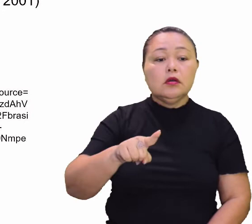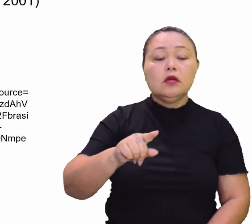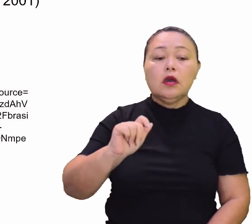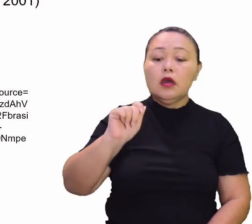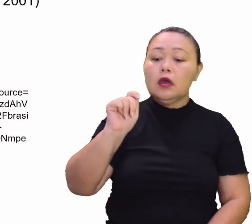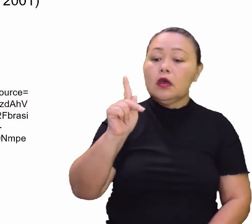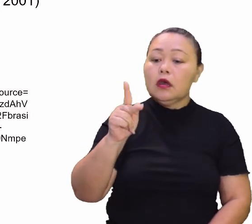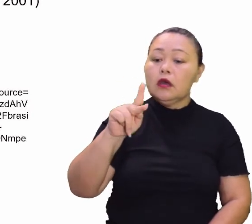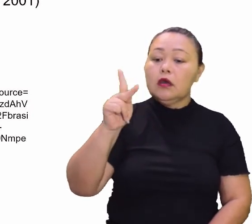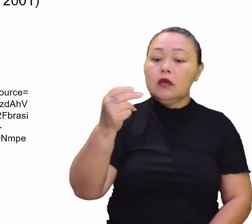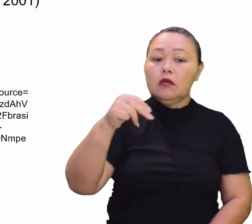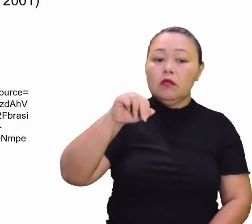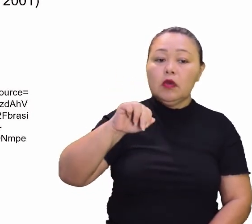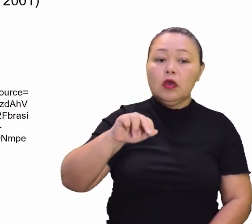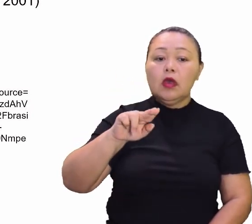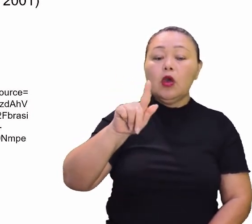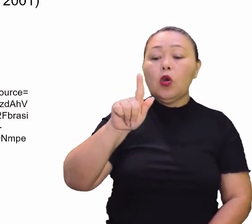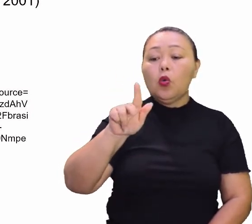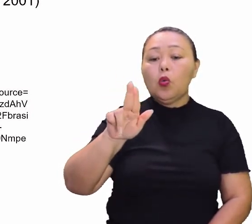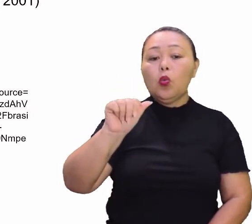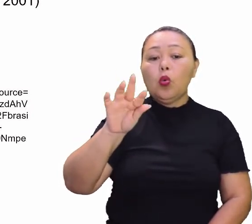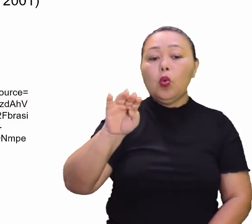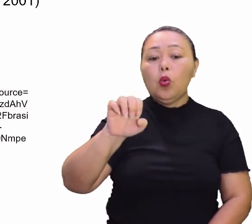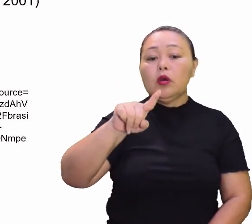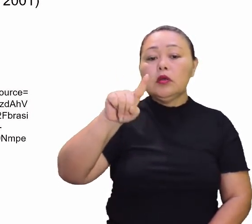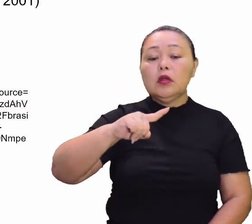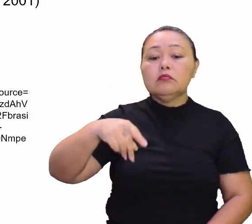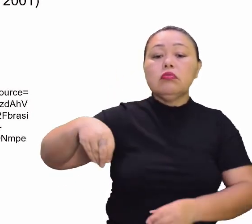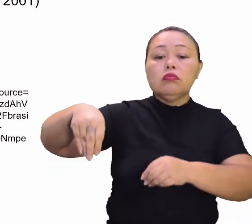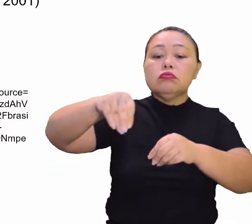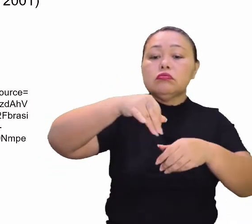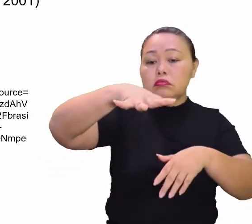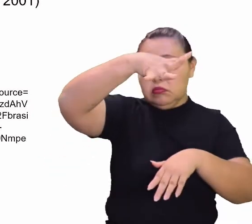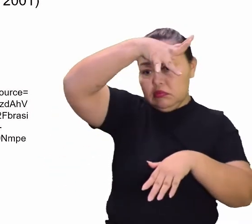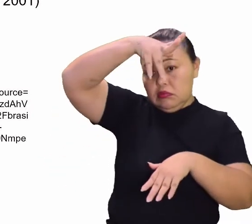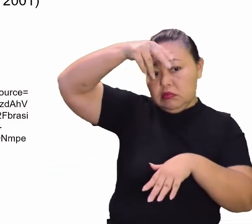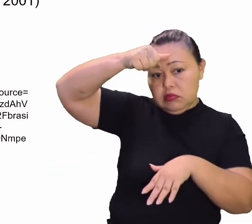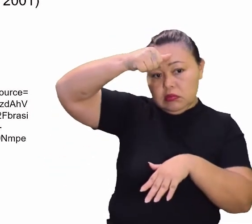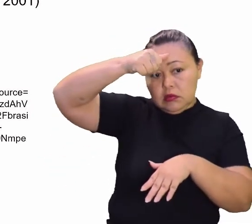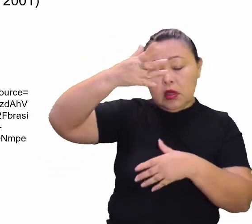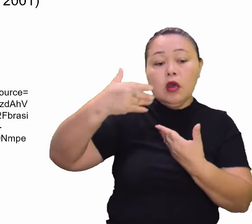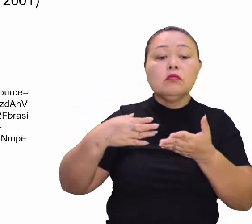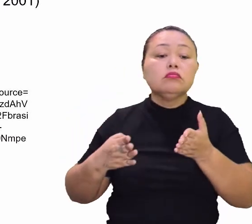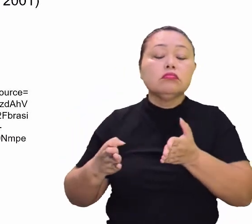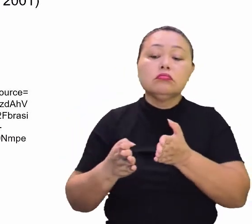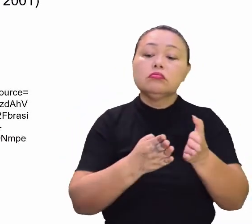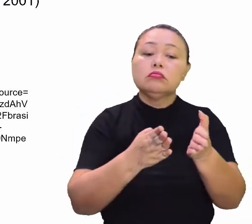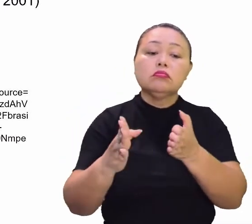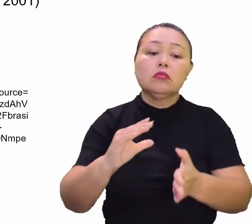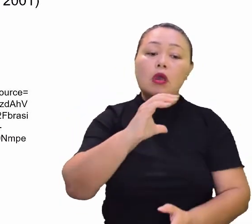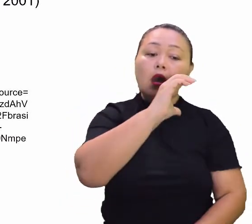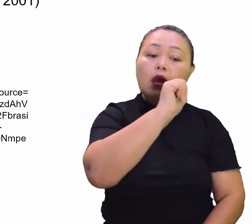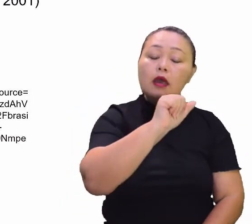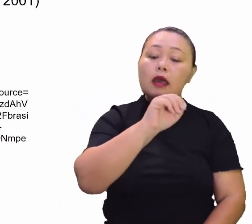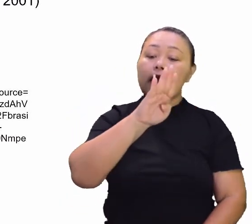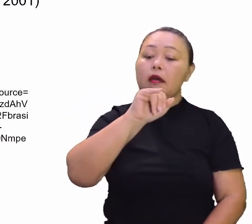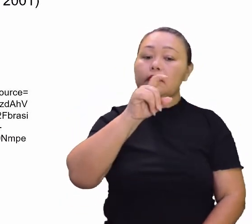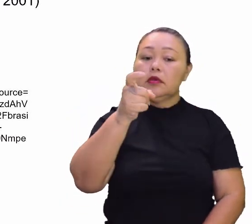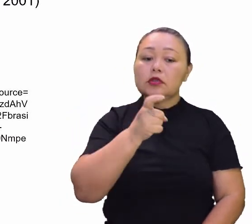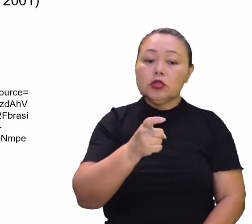Piolinho, Guariterê, em território mato-grossense, e os rios Cabixi,